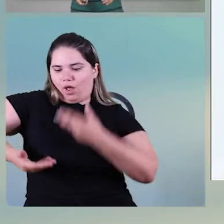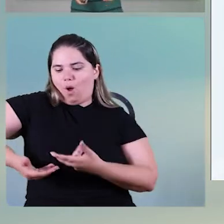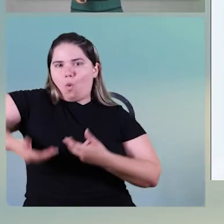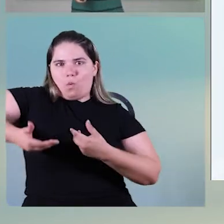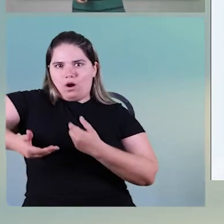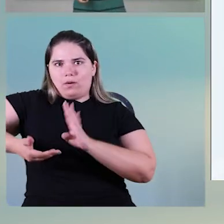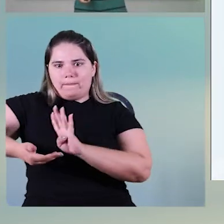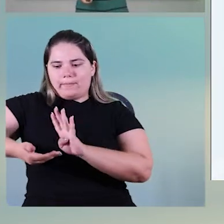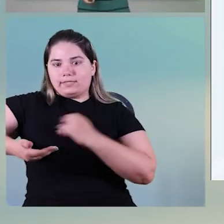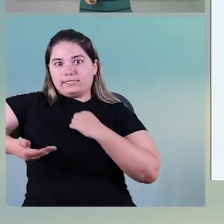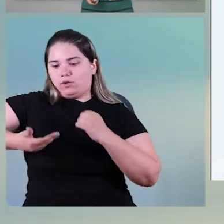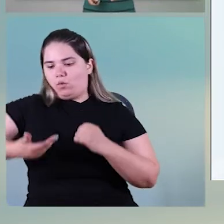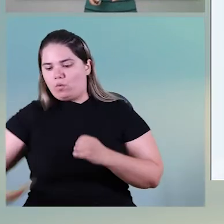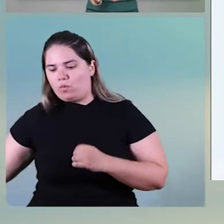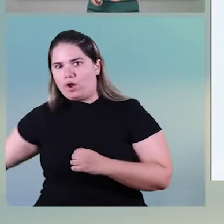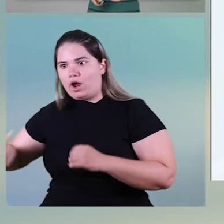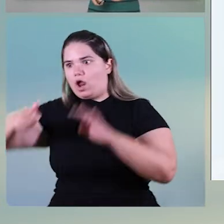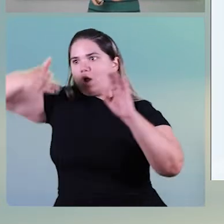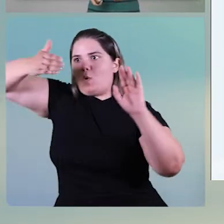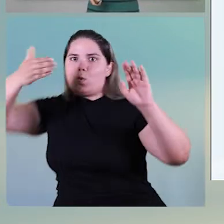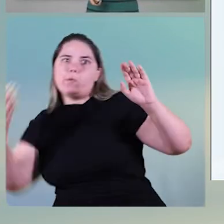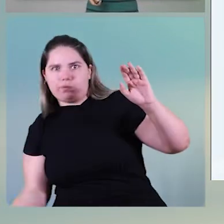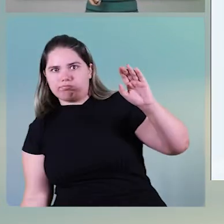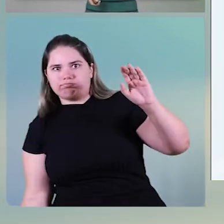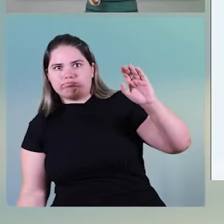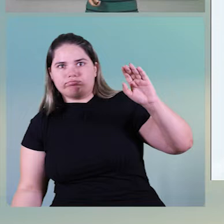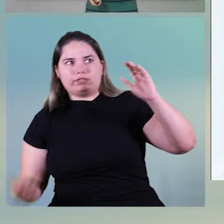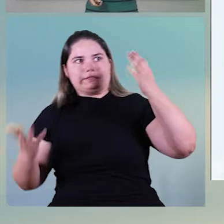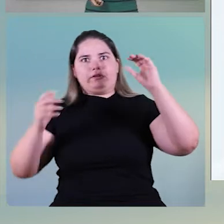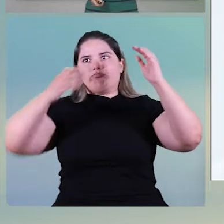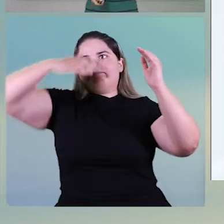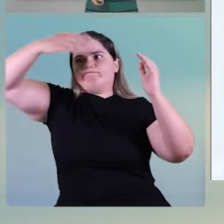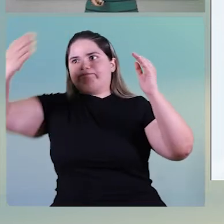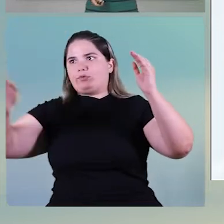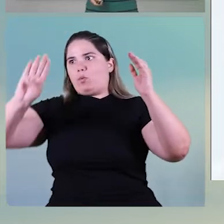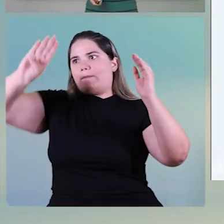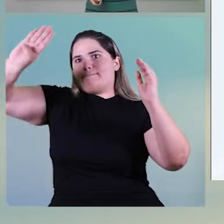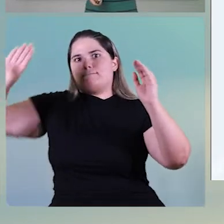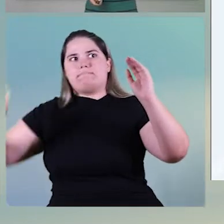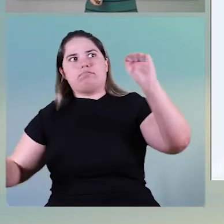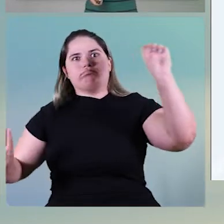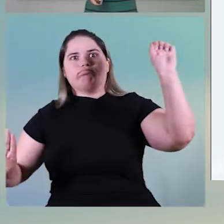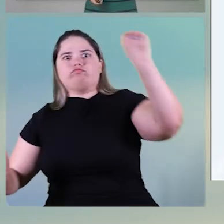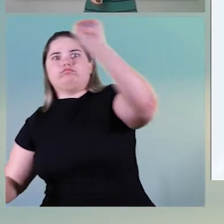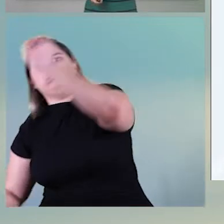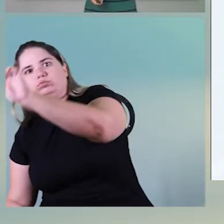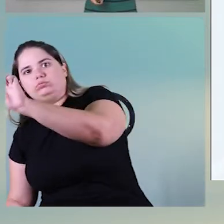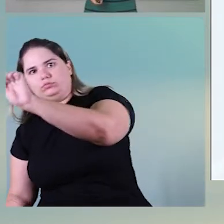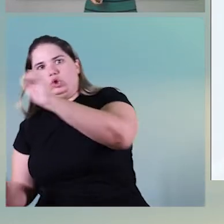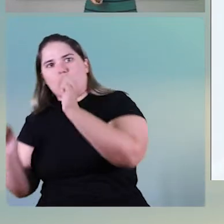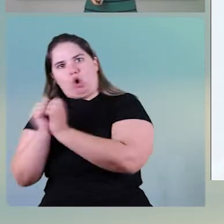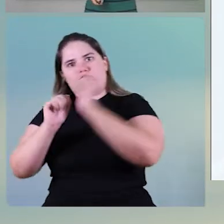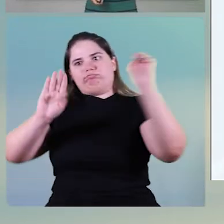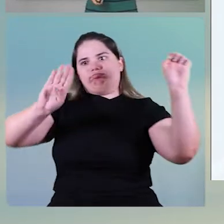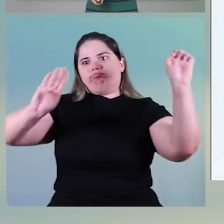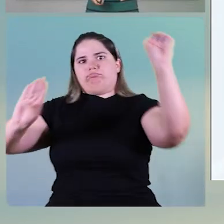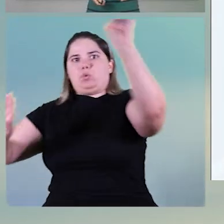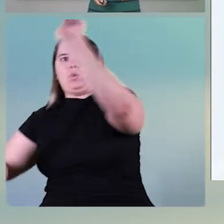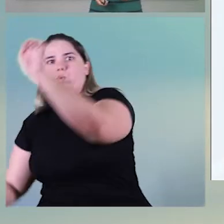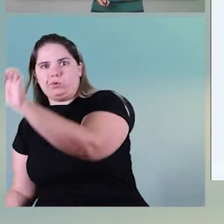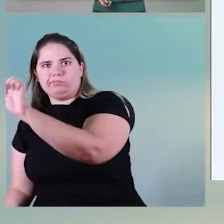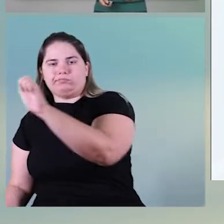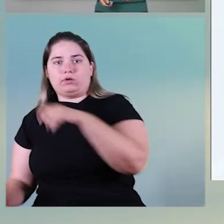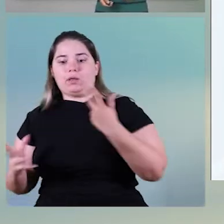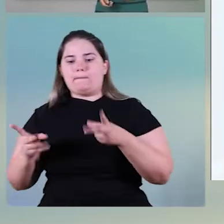né, puxando a corda, e essa corda puxa o bloco A sobre a superfície de apoio. Veja